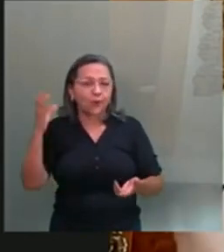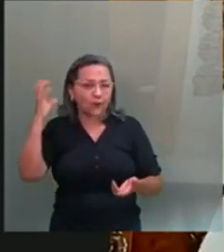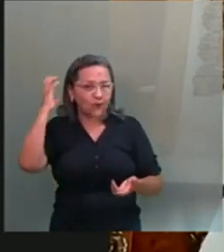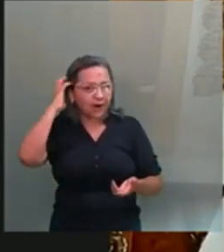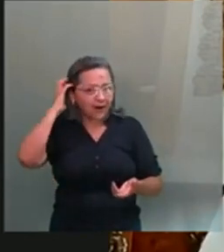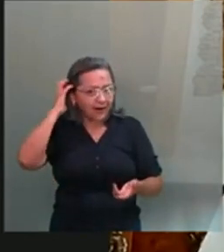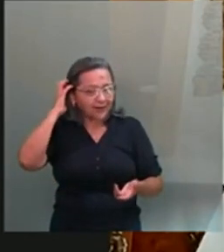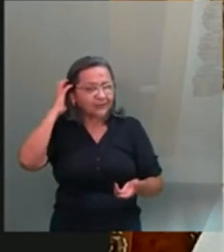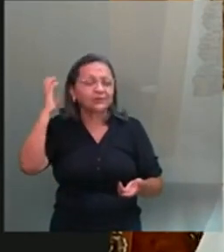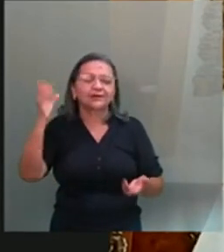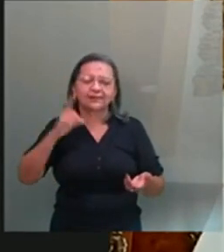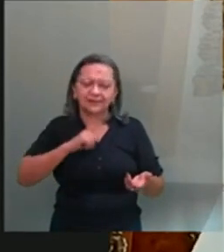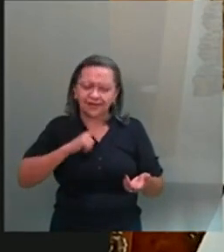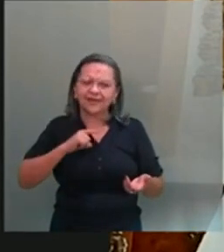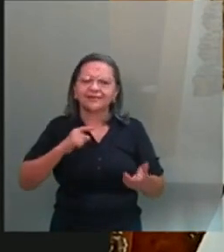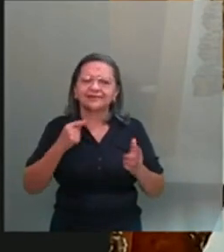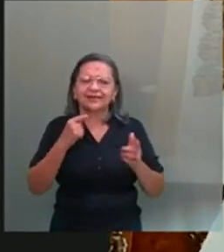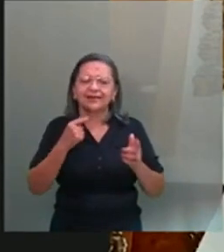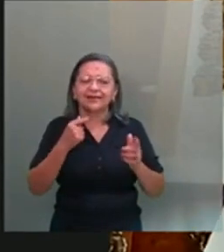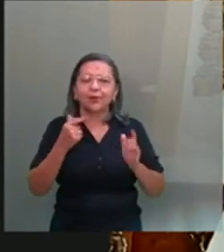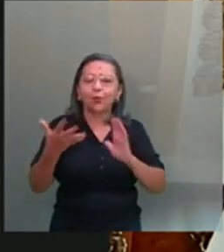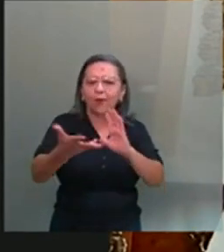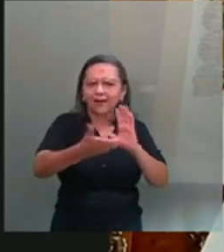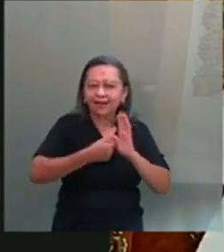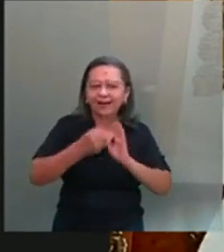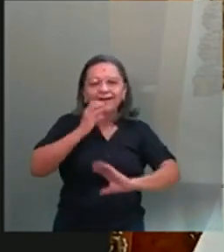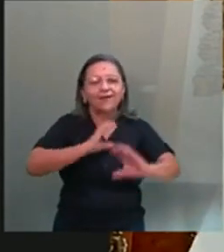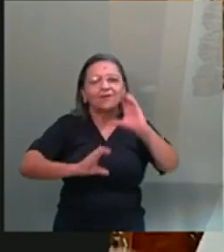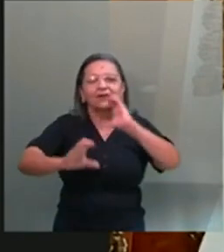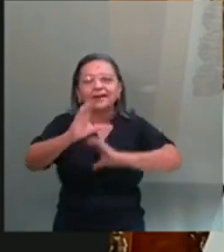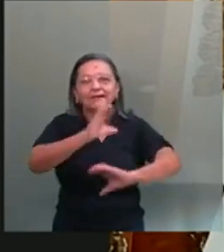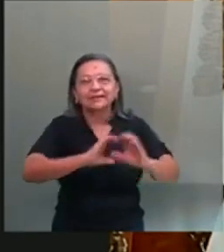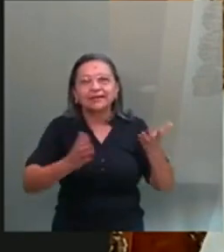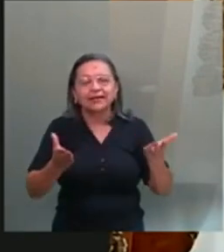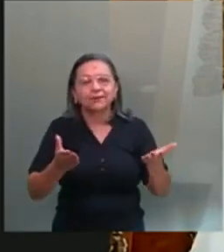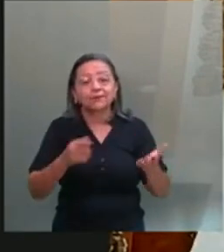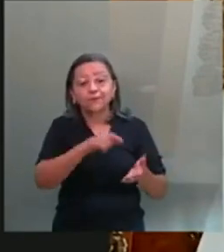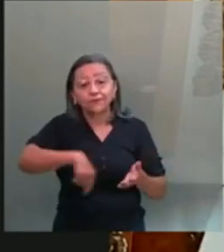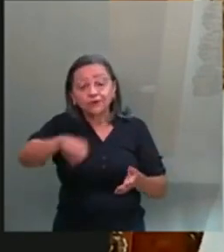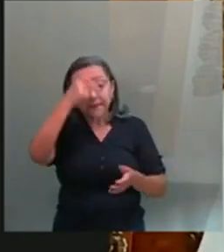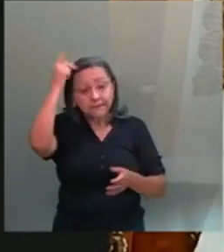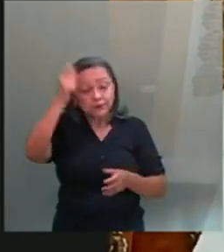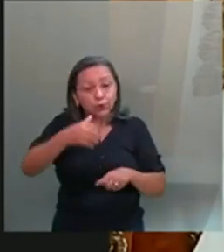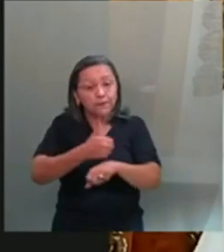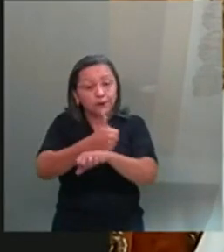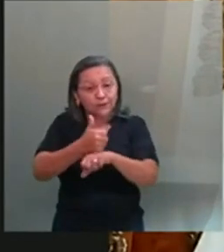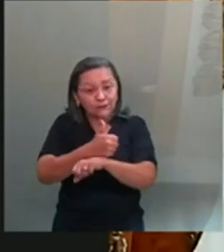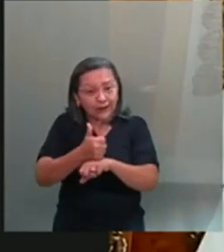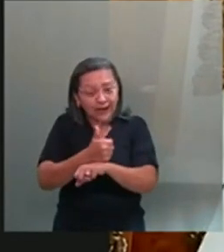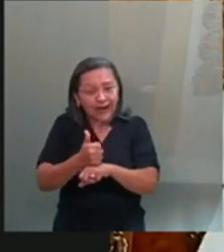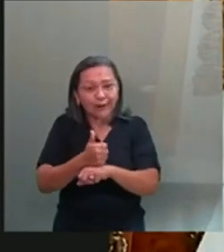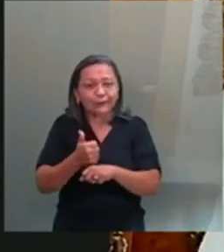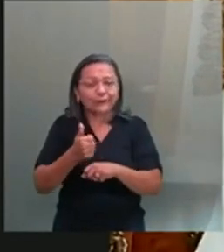tem essa qualidade de comunicação. Vocês que são radialistas, você, na verdade,